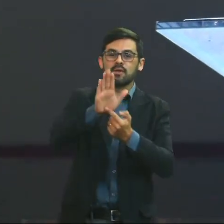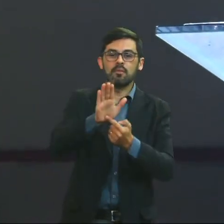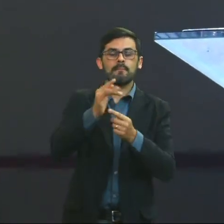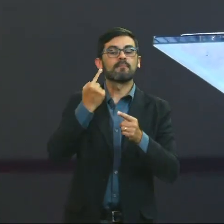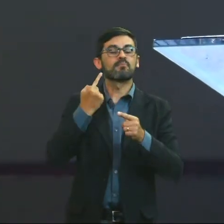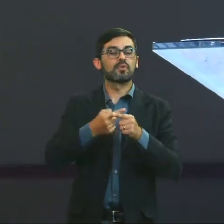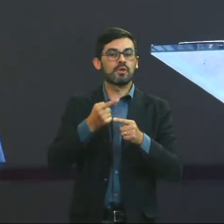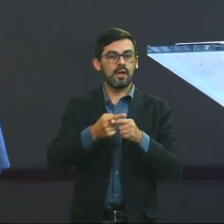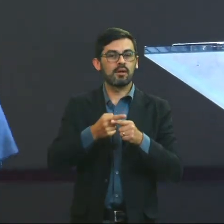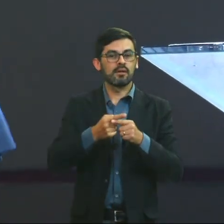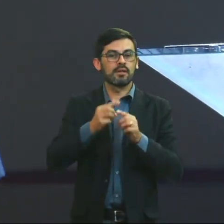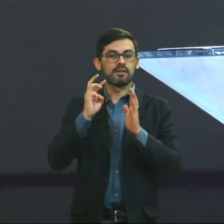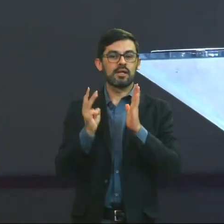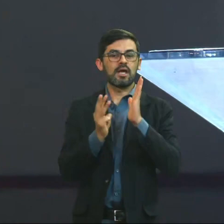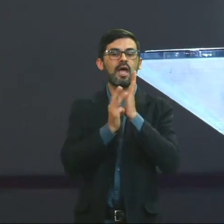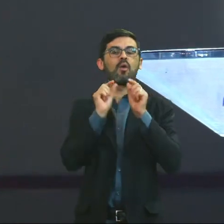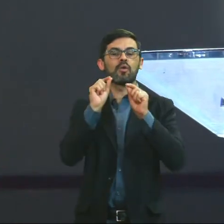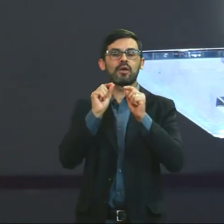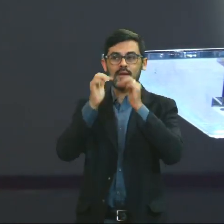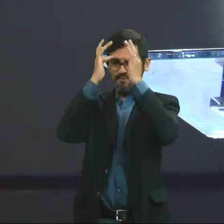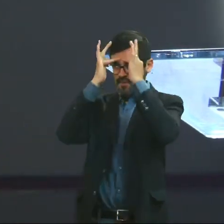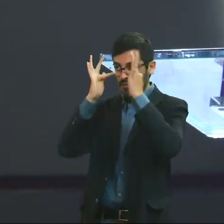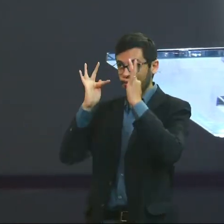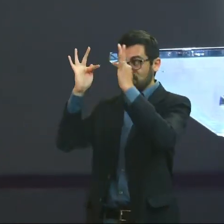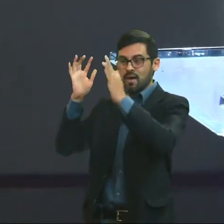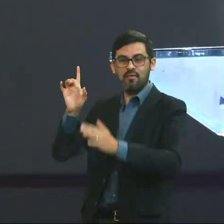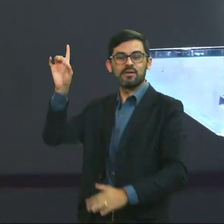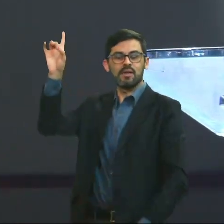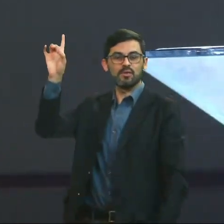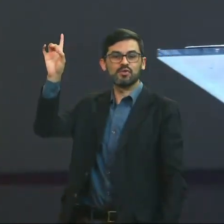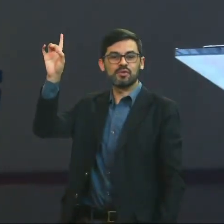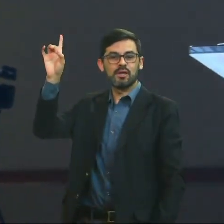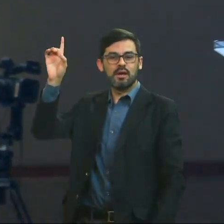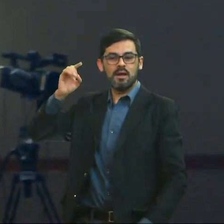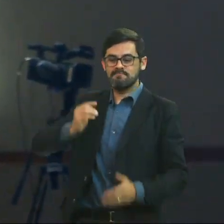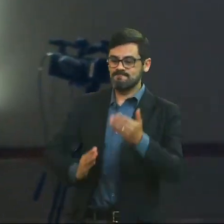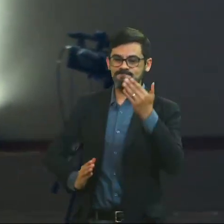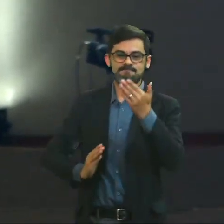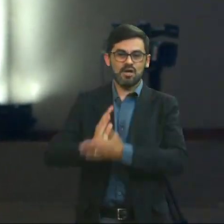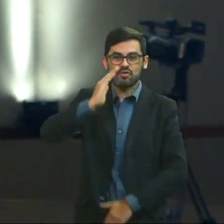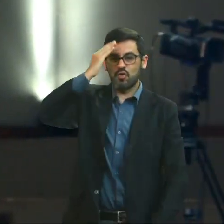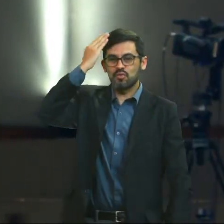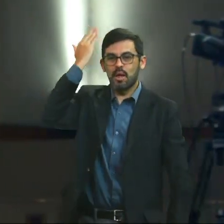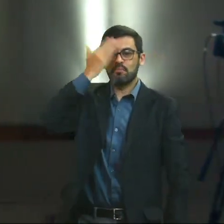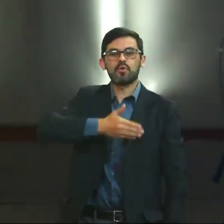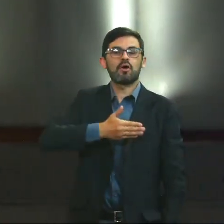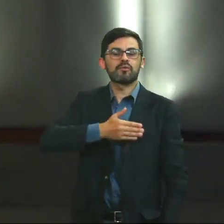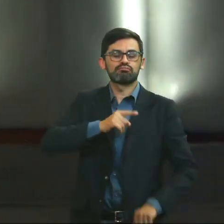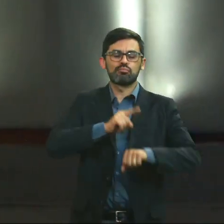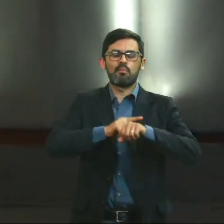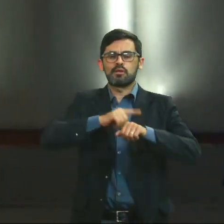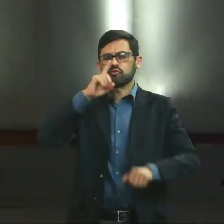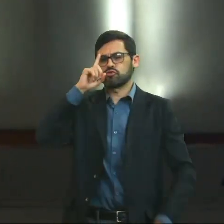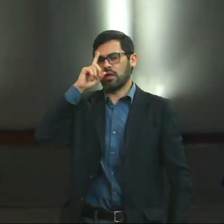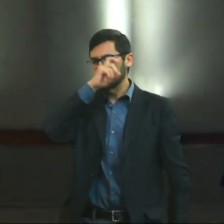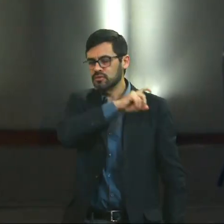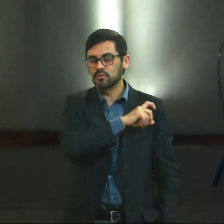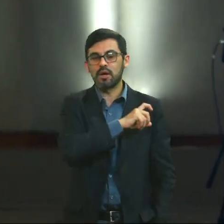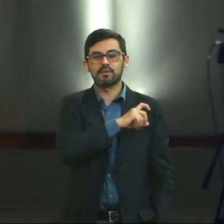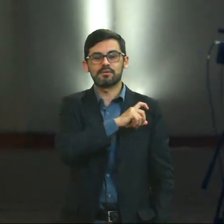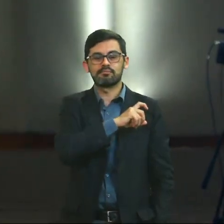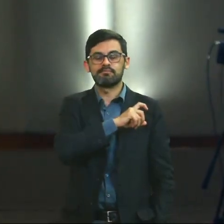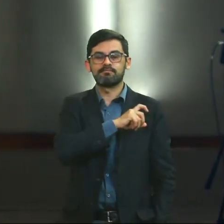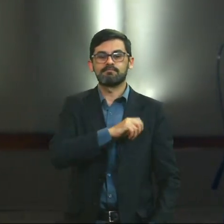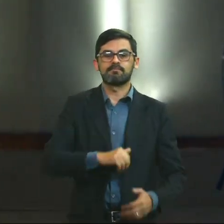quê? Ele era digno de confiança. Ele passou no teste das dificuldades.